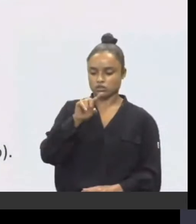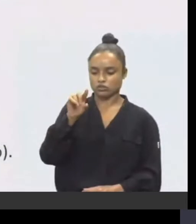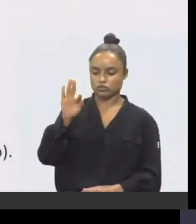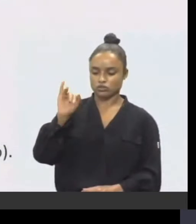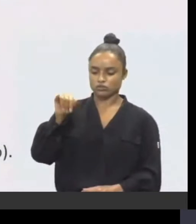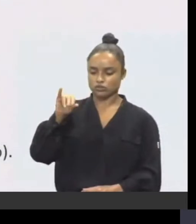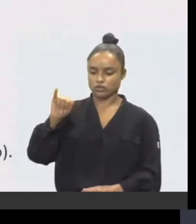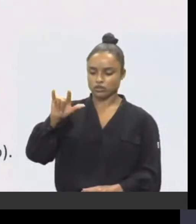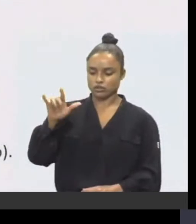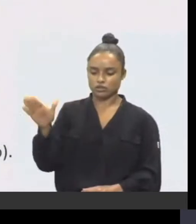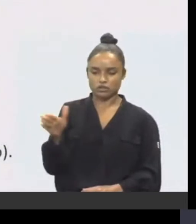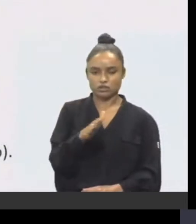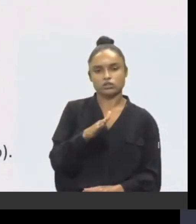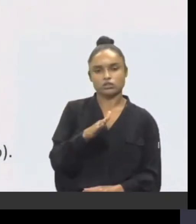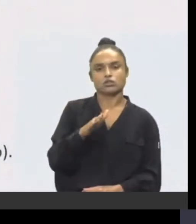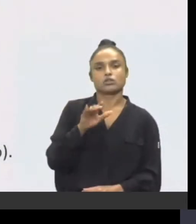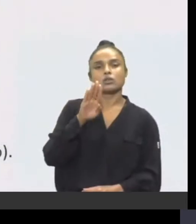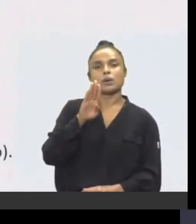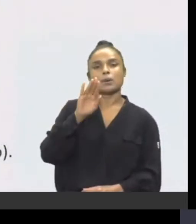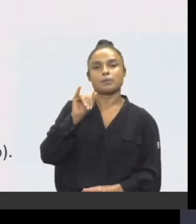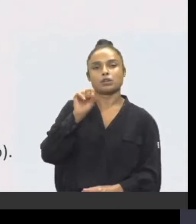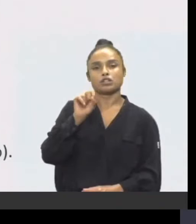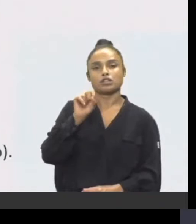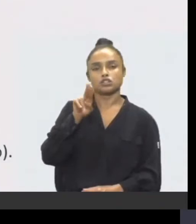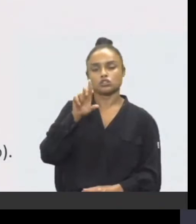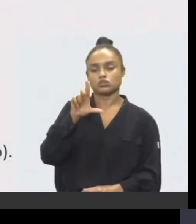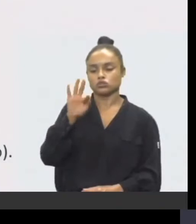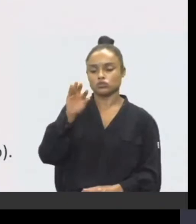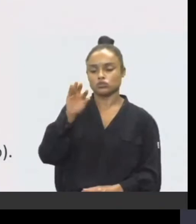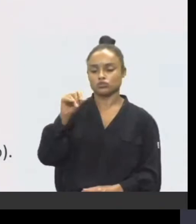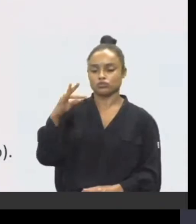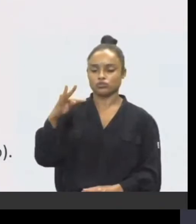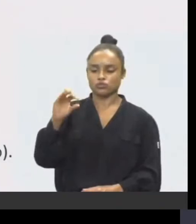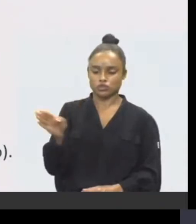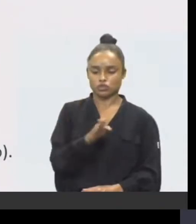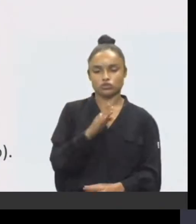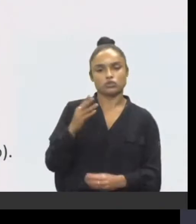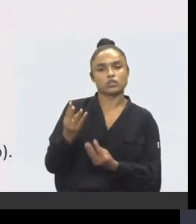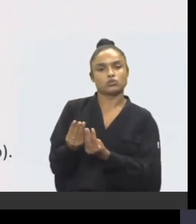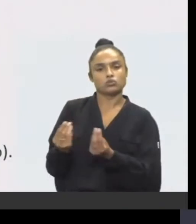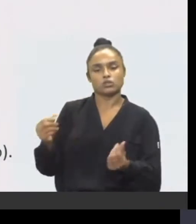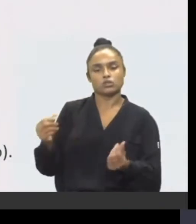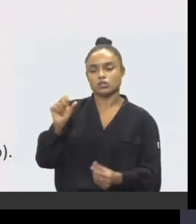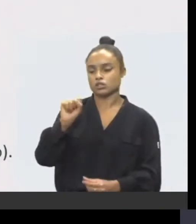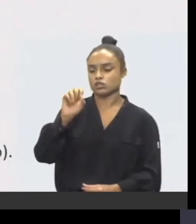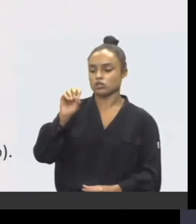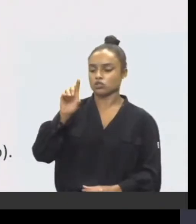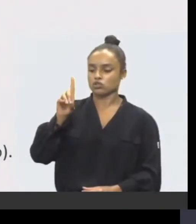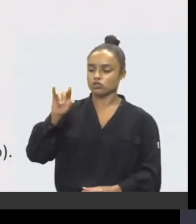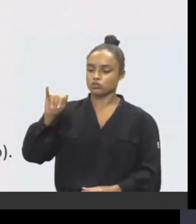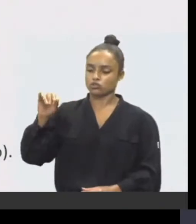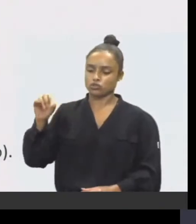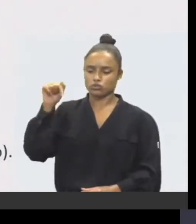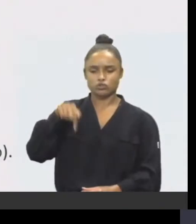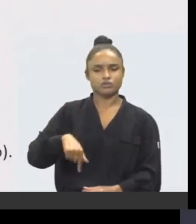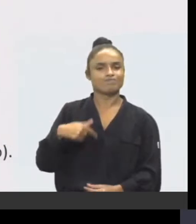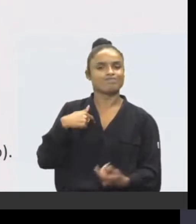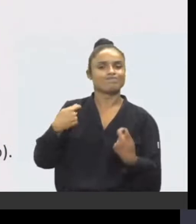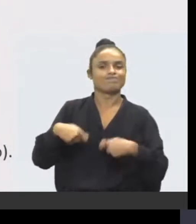saturada de bisulfito de sódio. Antes de a gente iniciar o preparo dessa solução, nós temos que